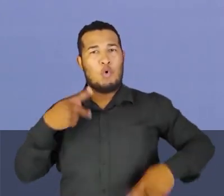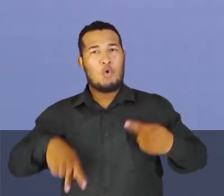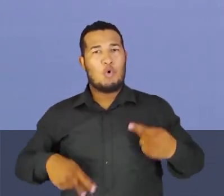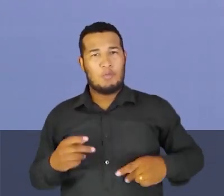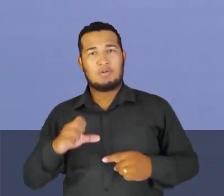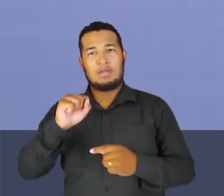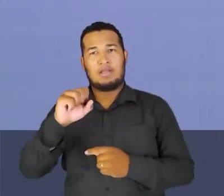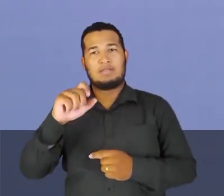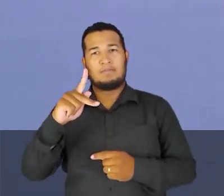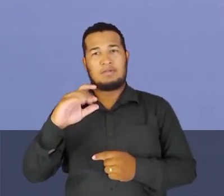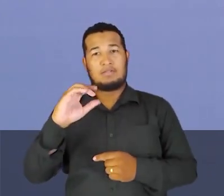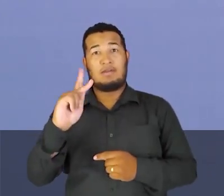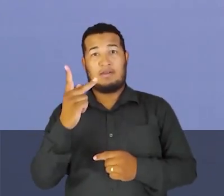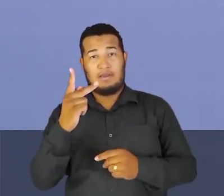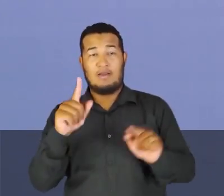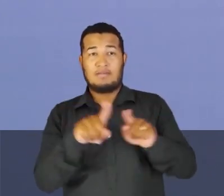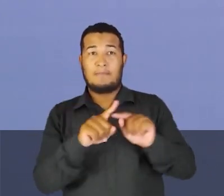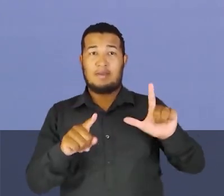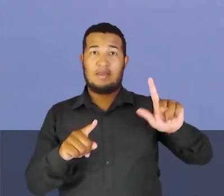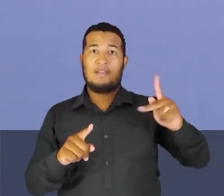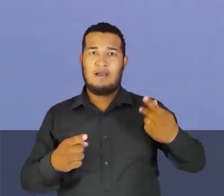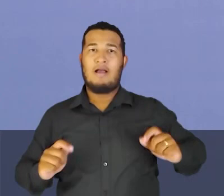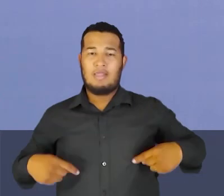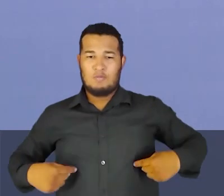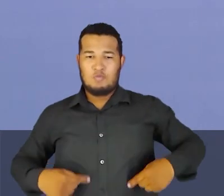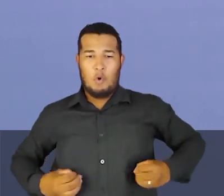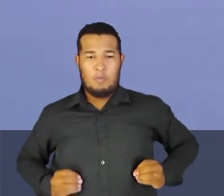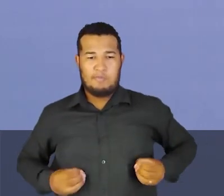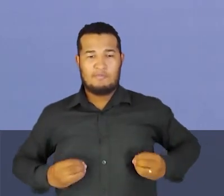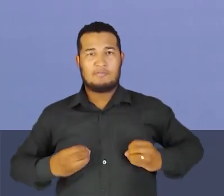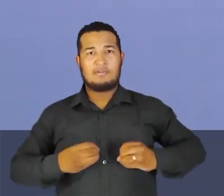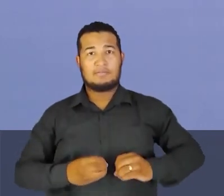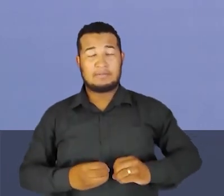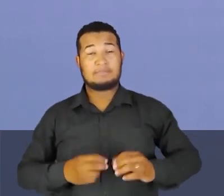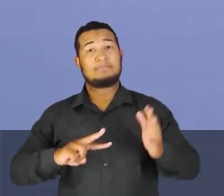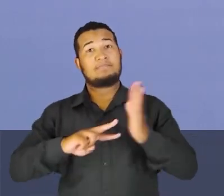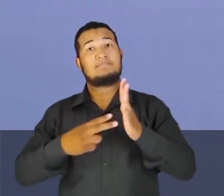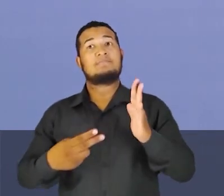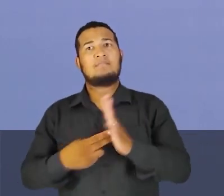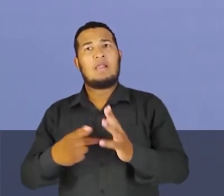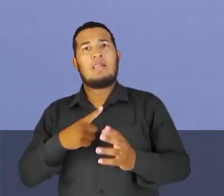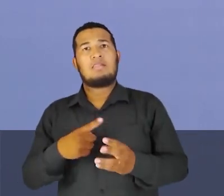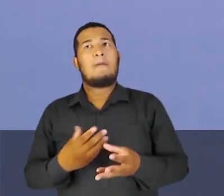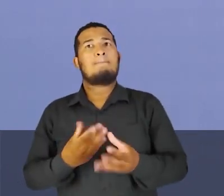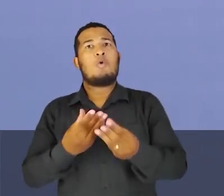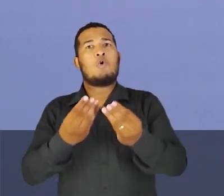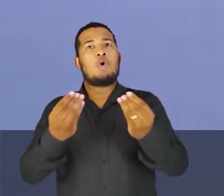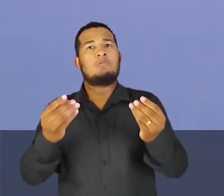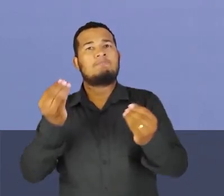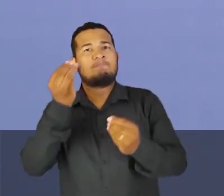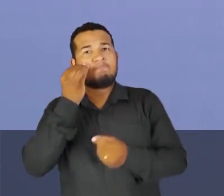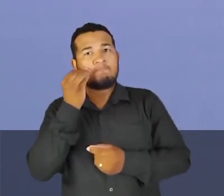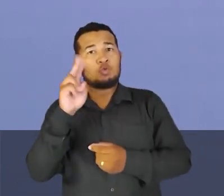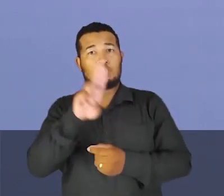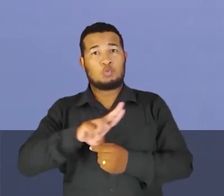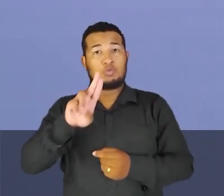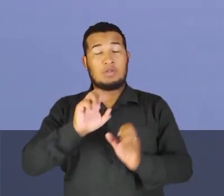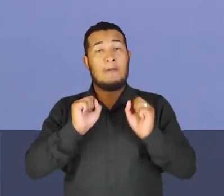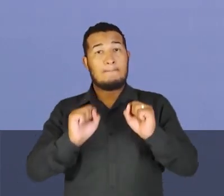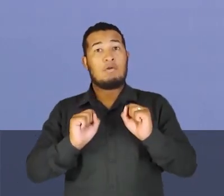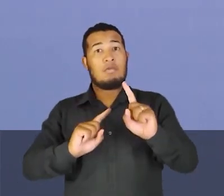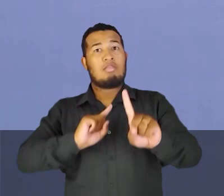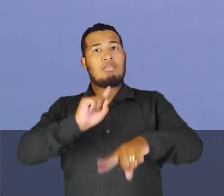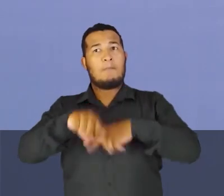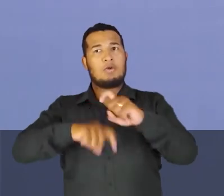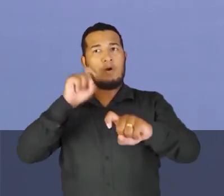o amadurecimento e a liberação do óvulo. Então, como eu disse, é um método que apresenta a grande vantagem de poder ser utilizado após uma